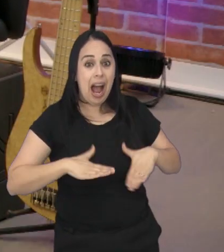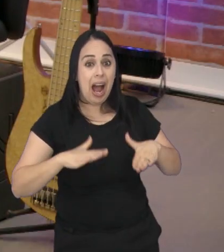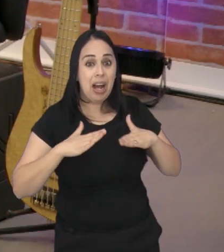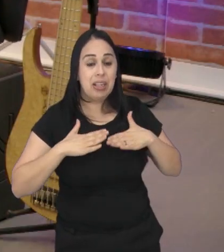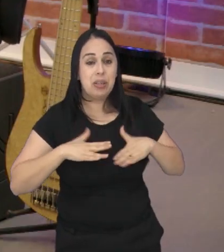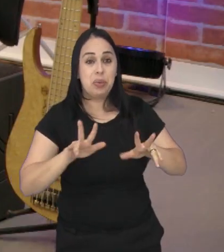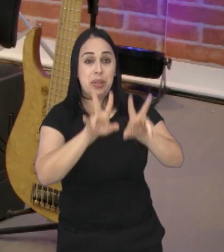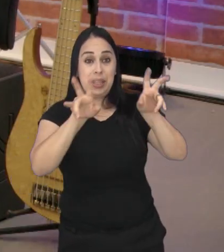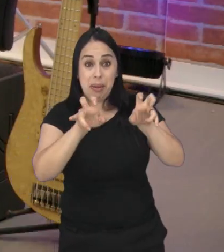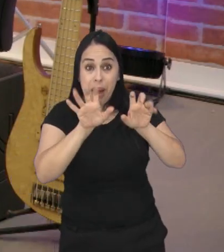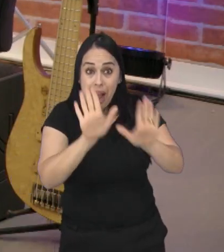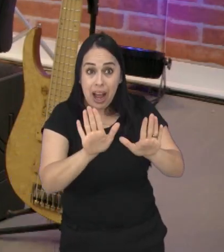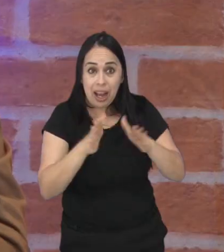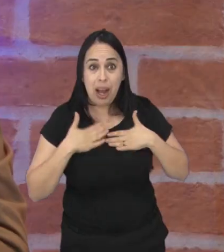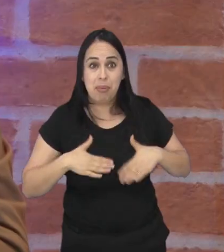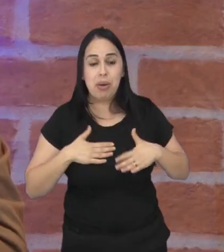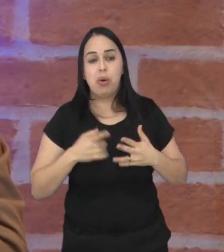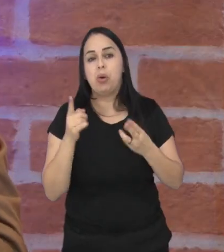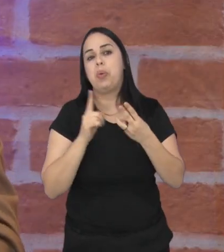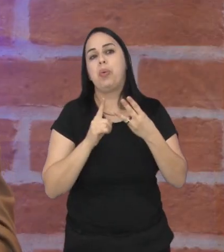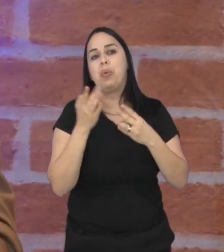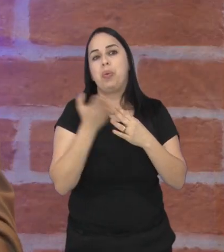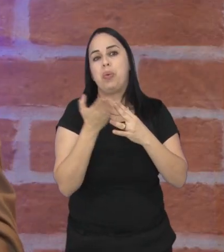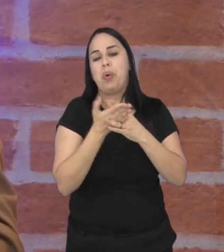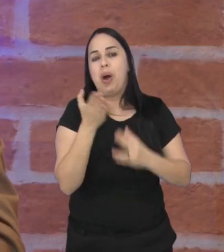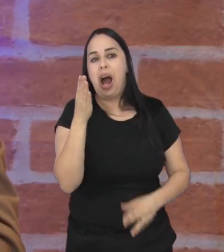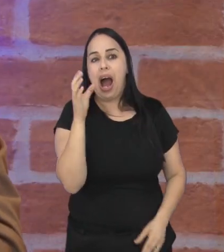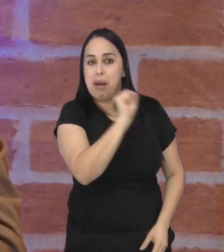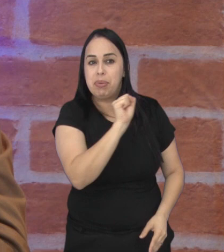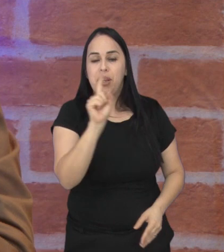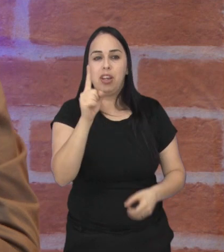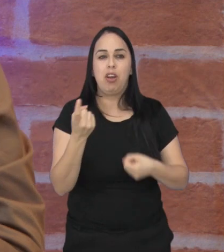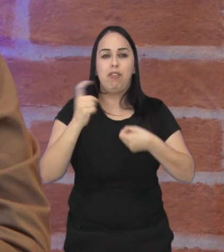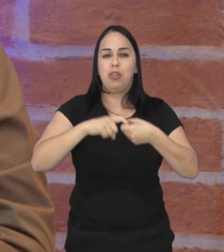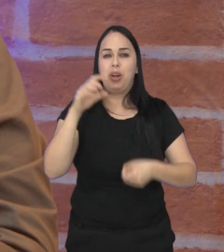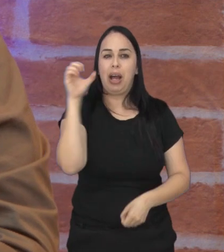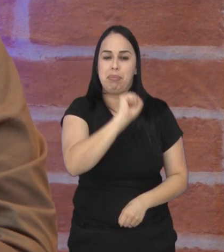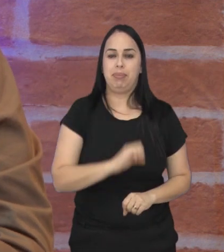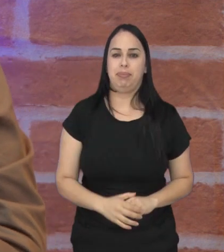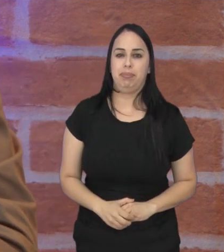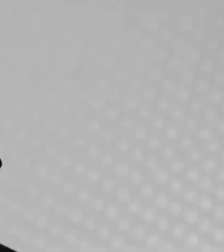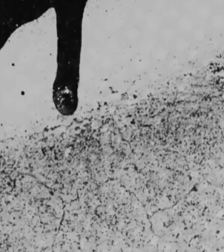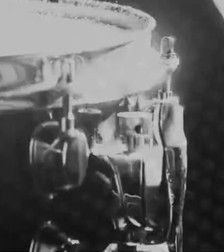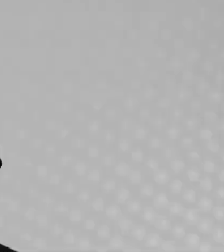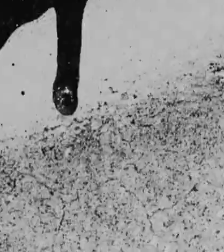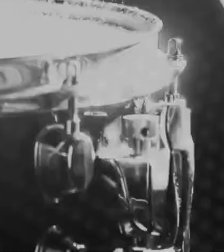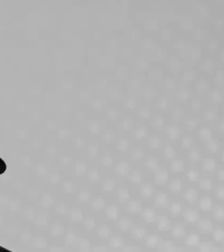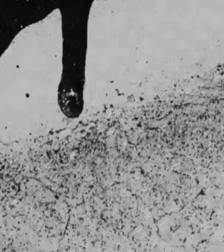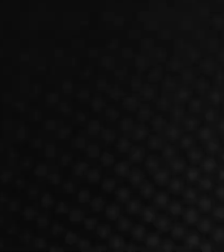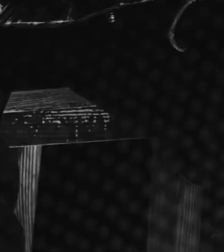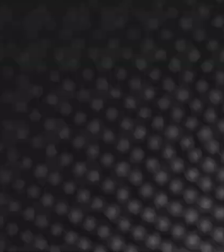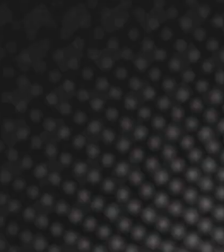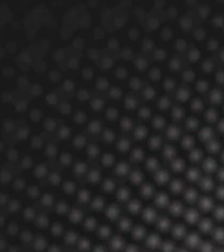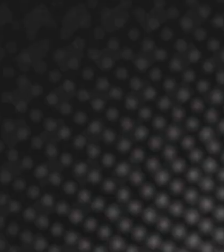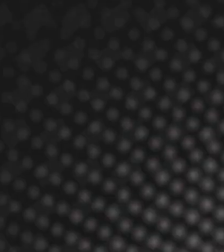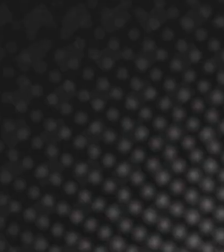Rosa. Aguarda esse tema que eu vou para um rápido intervalo, nosso último, mas eu prometo que vai ser rápido e eu volto já.